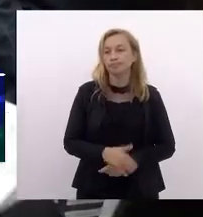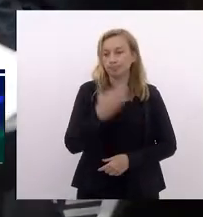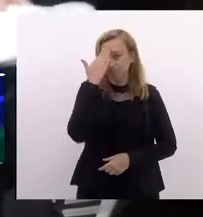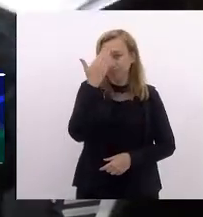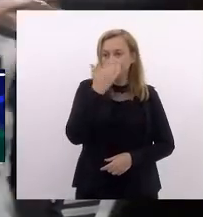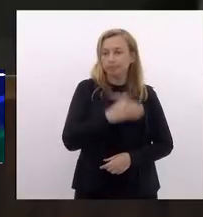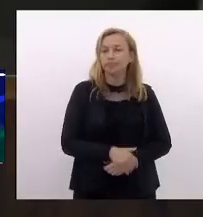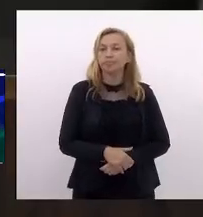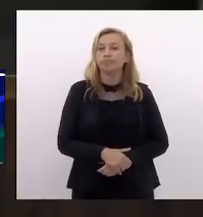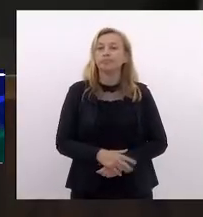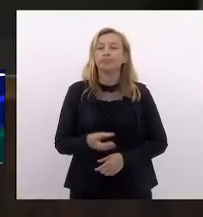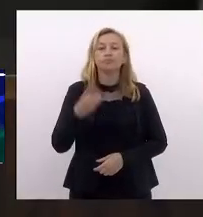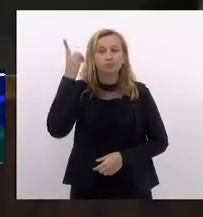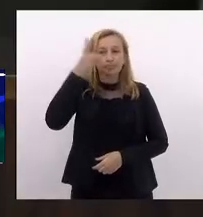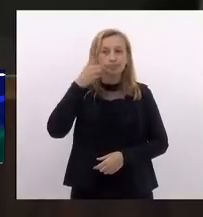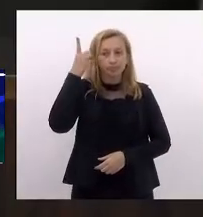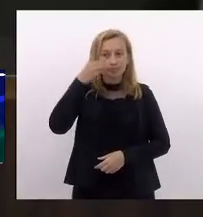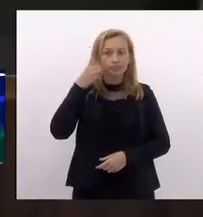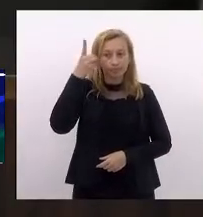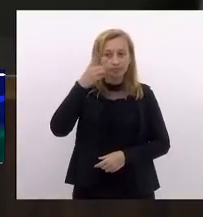obrigado a